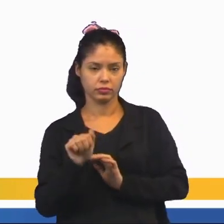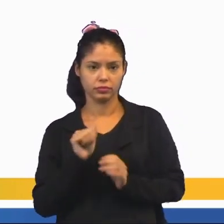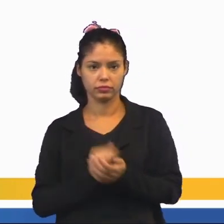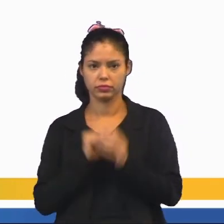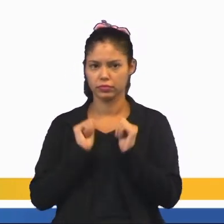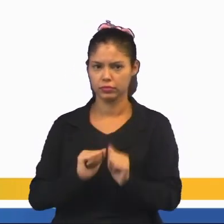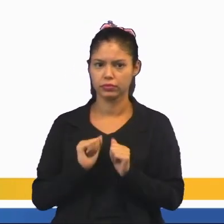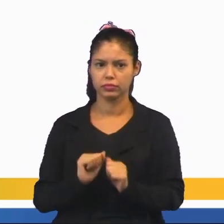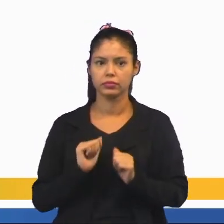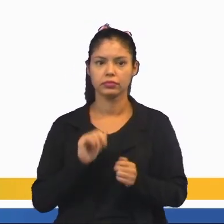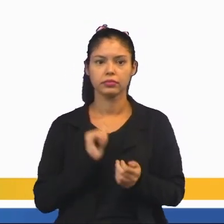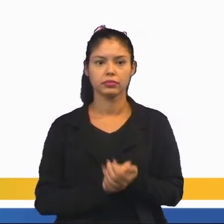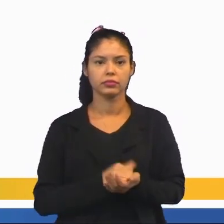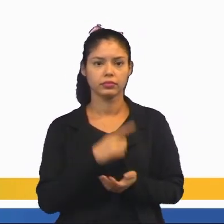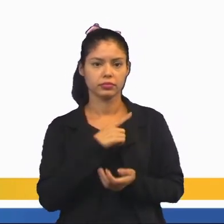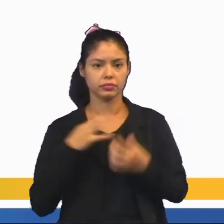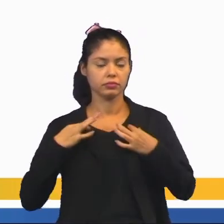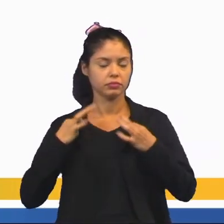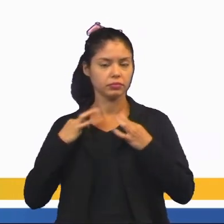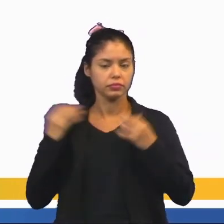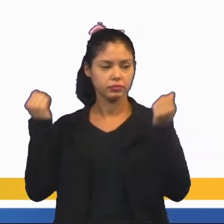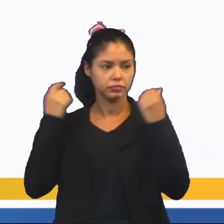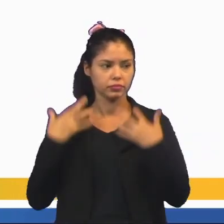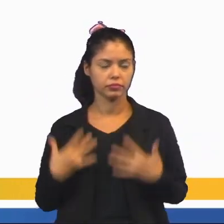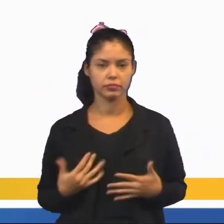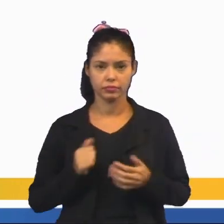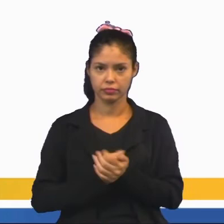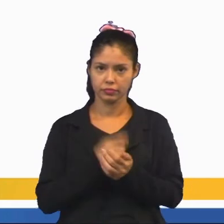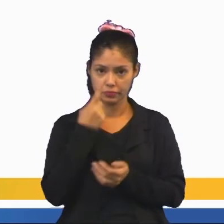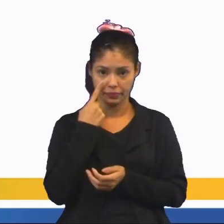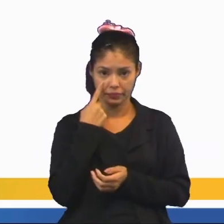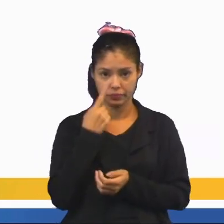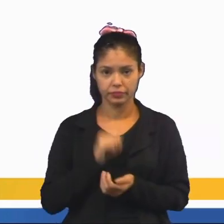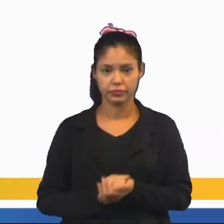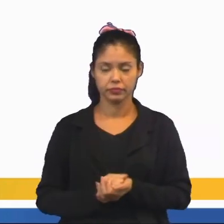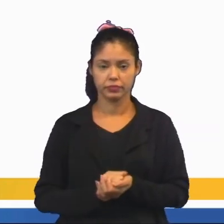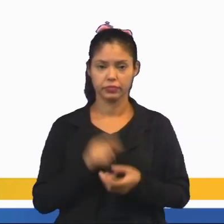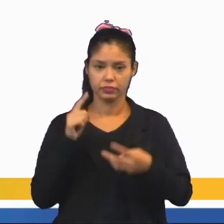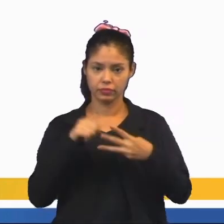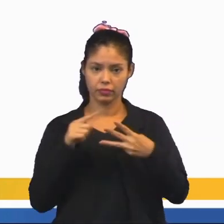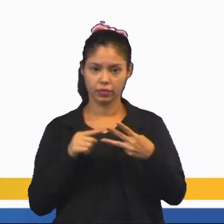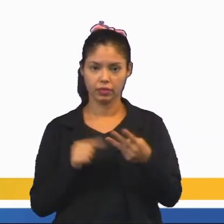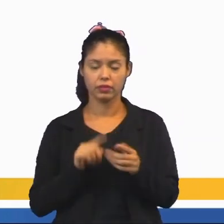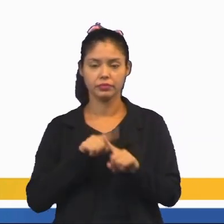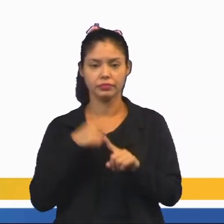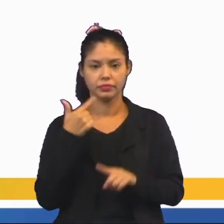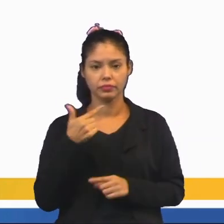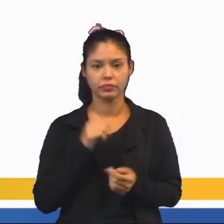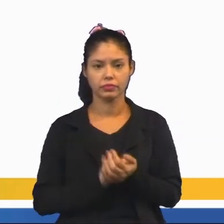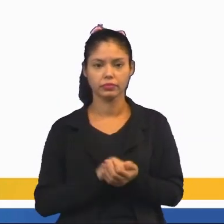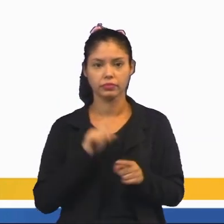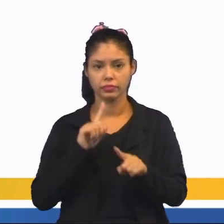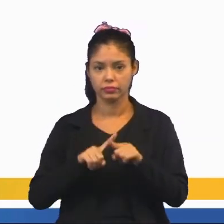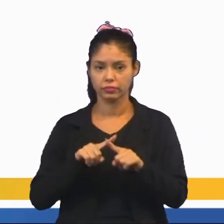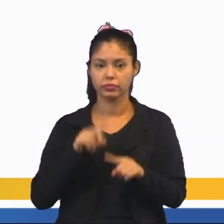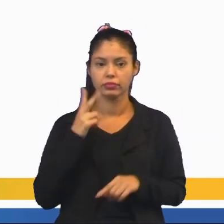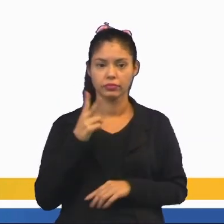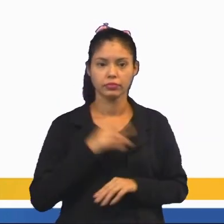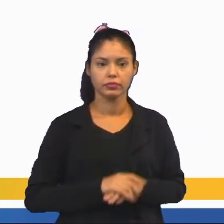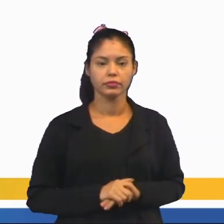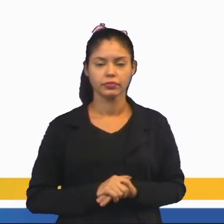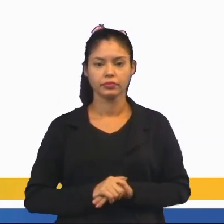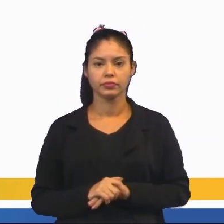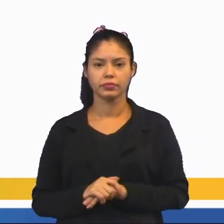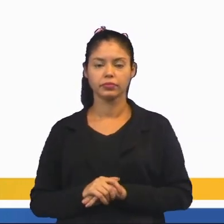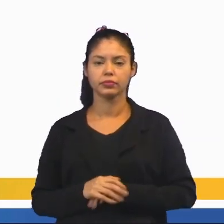diferentes Roberta poderá se vestir? Veja bem, ela tem 3 vezes 2 vezes 2.